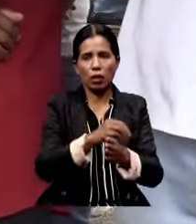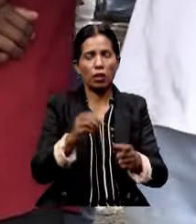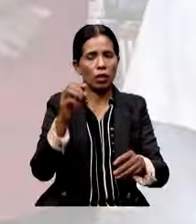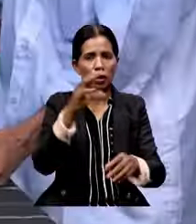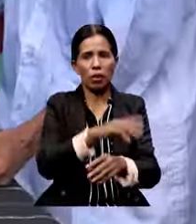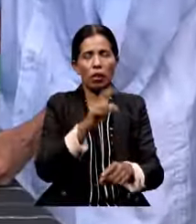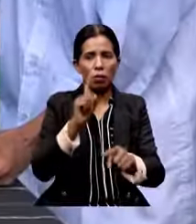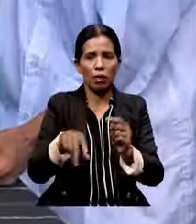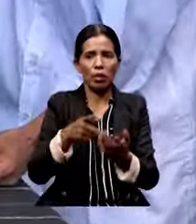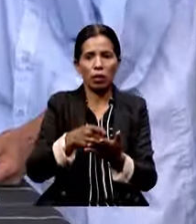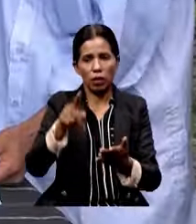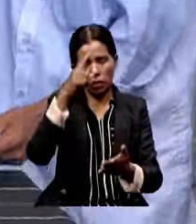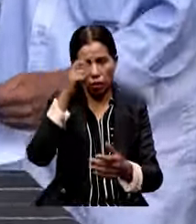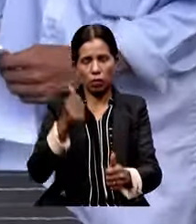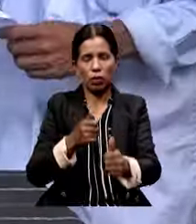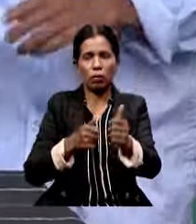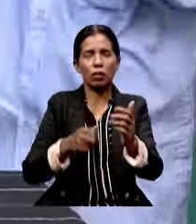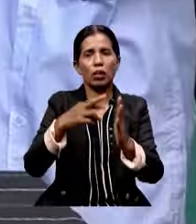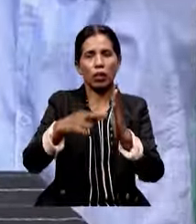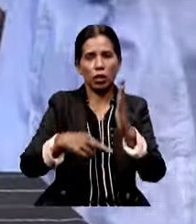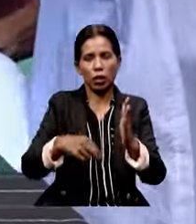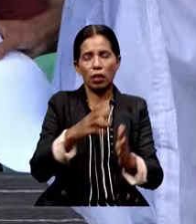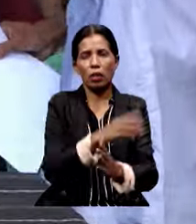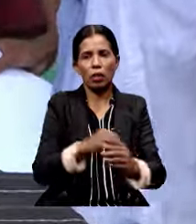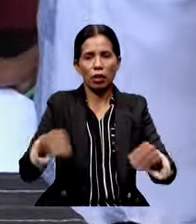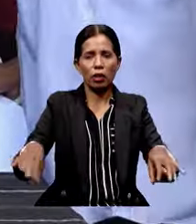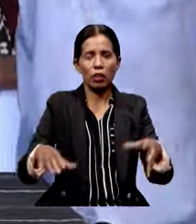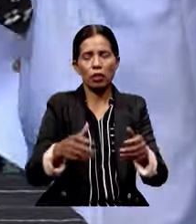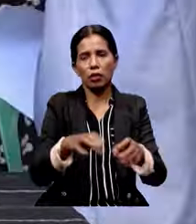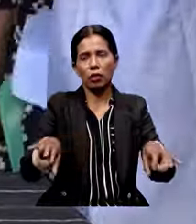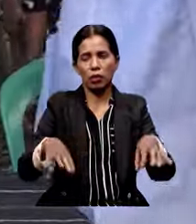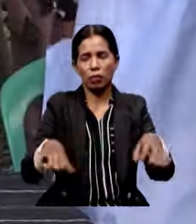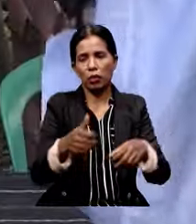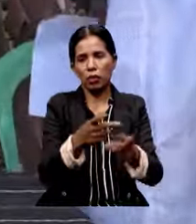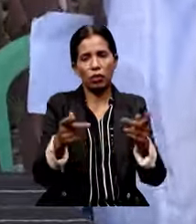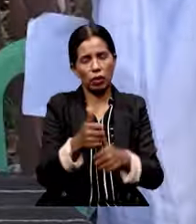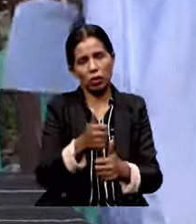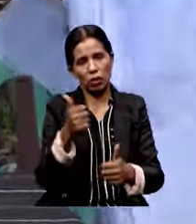halo pagamentu tambah la prensa kriterio no balung fusionario institusaun seluk David Gonsalves ZMN.